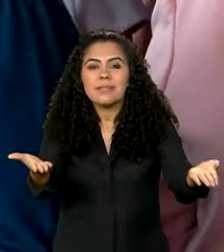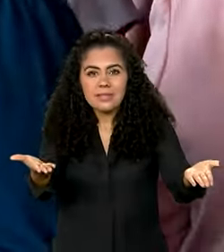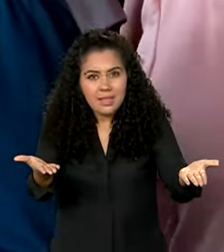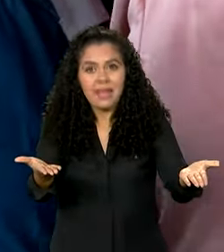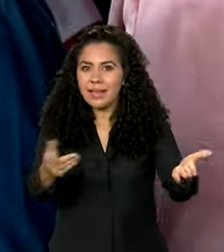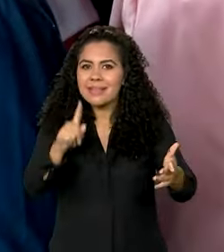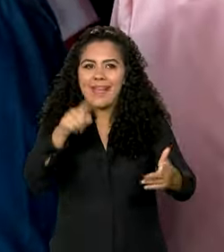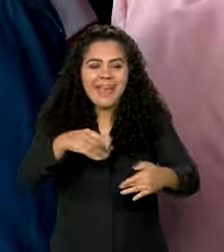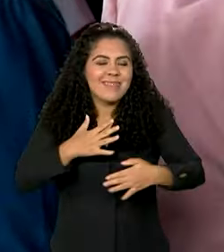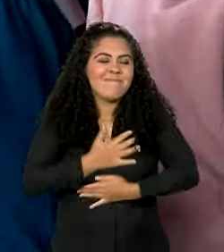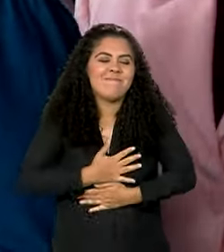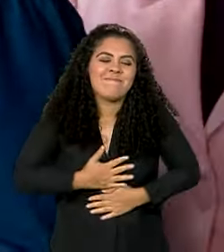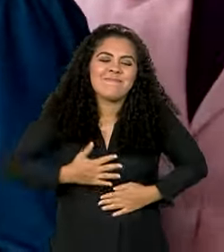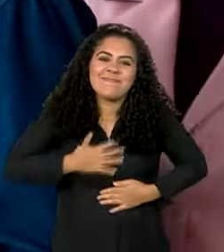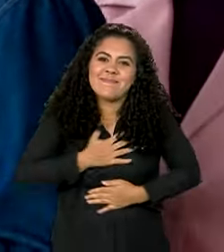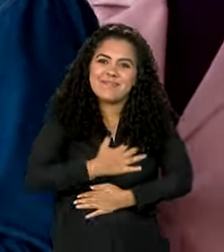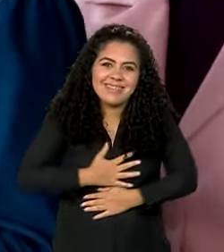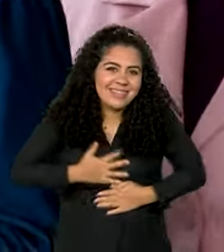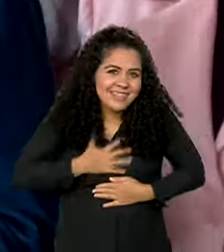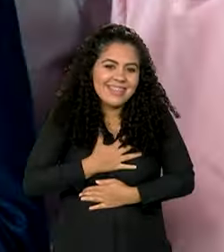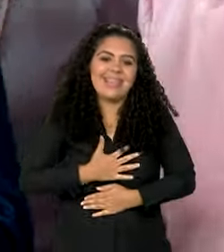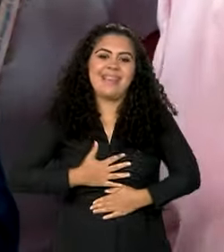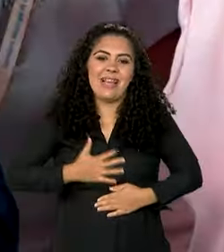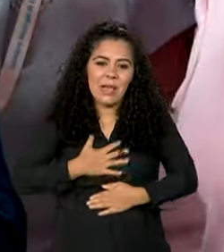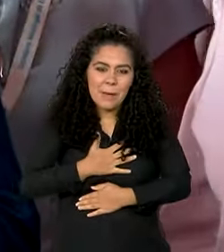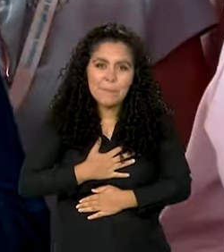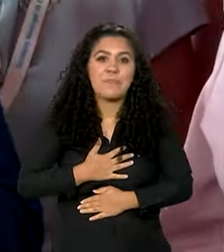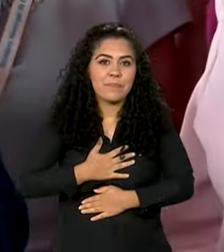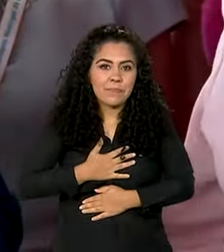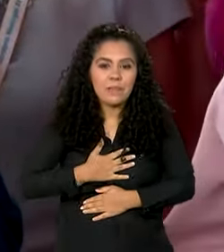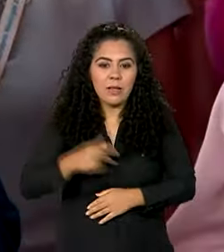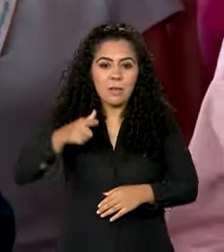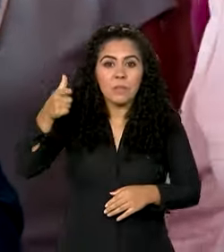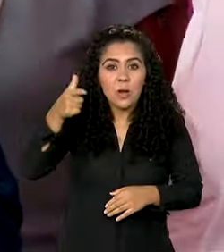muito prazerosa, é a realização de um sonho.